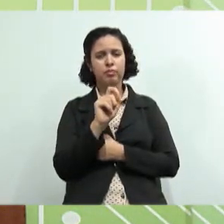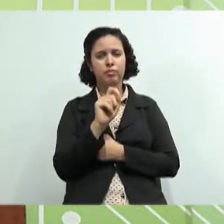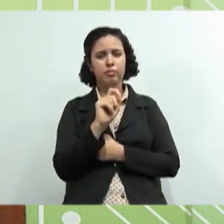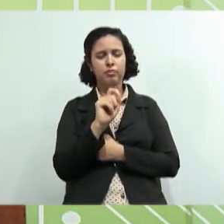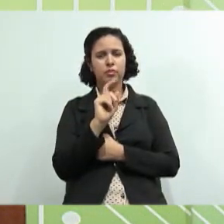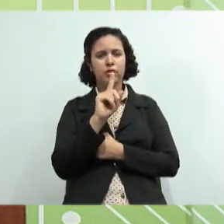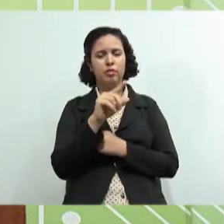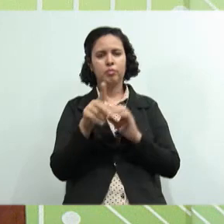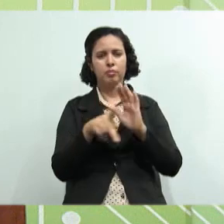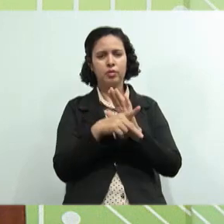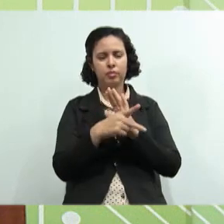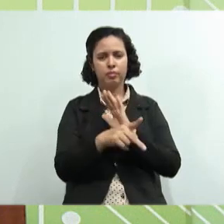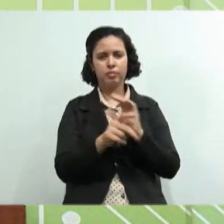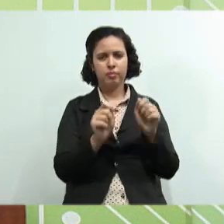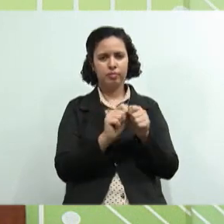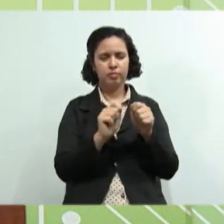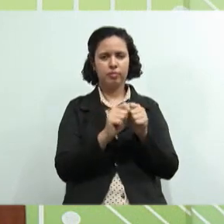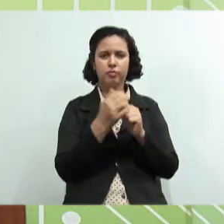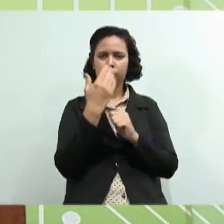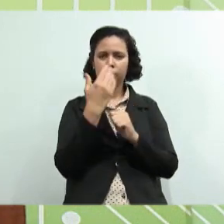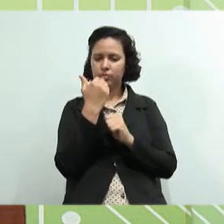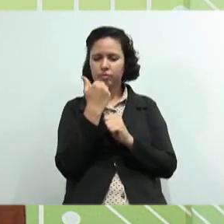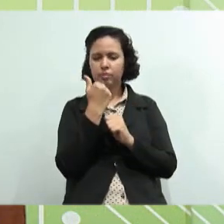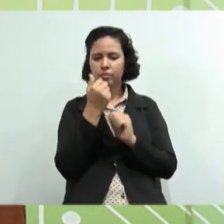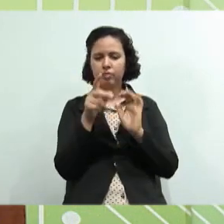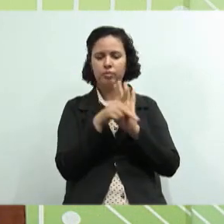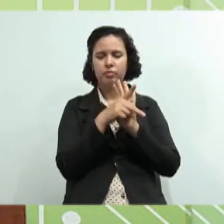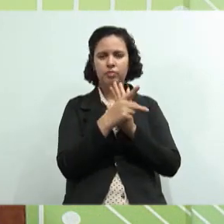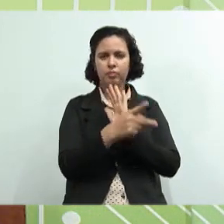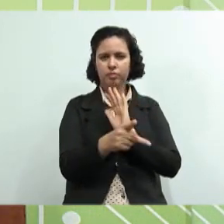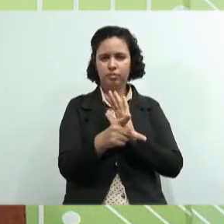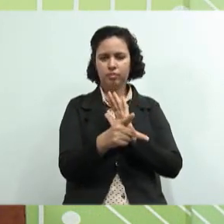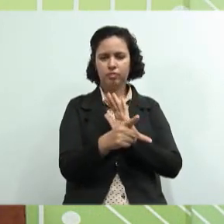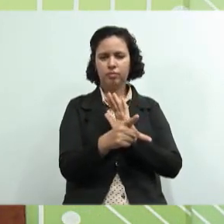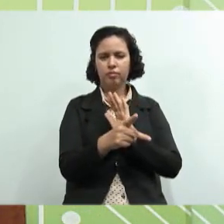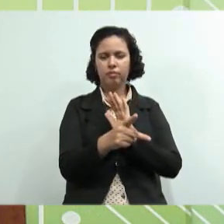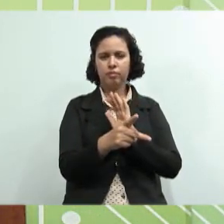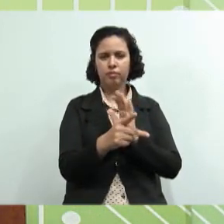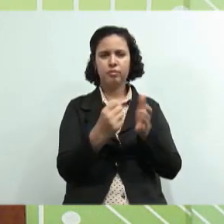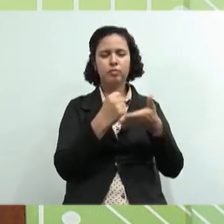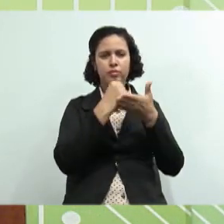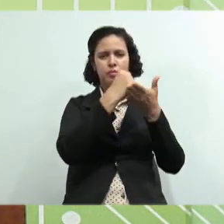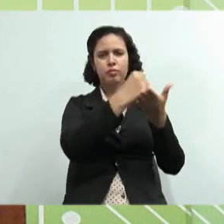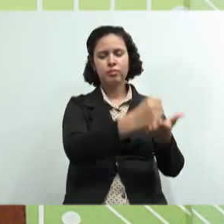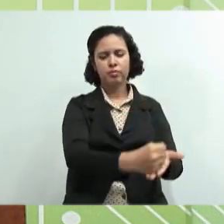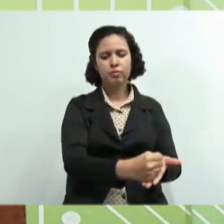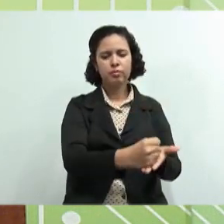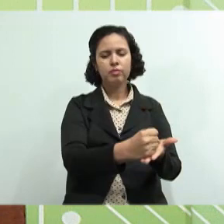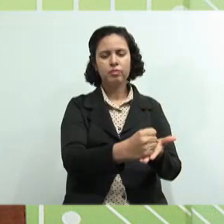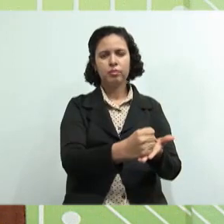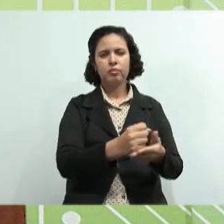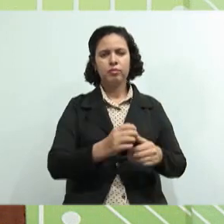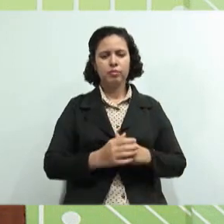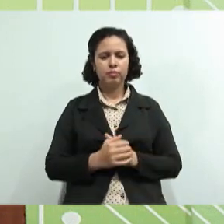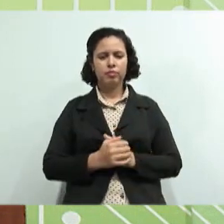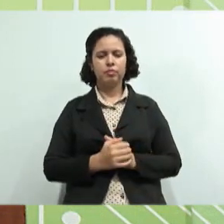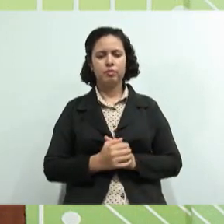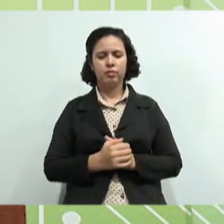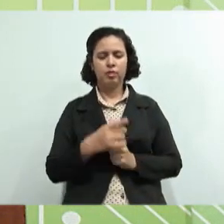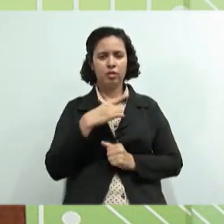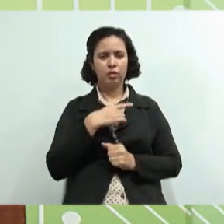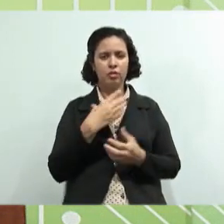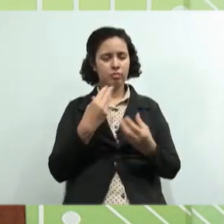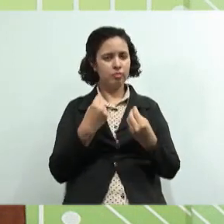da produção dos alimentos que vão compor a cesta básica do brasileiro, que vão alimentar a família brasileira. Então isso tem